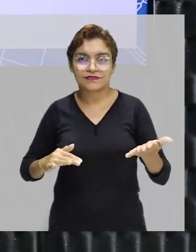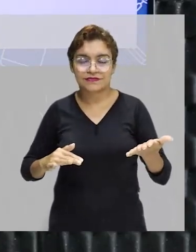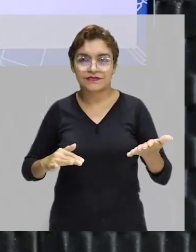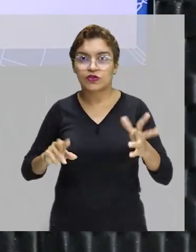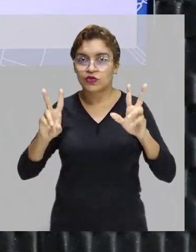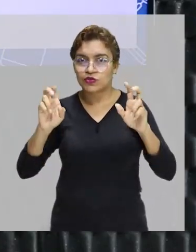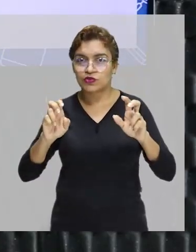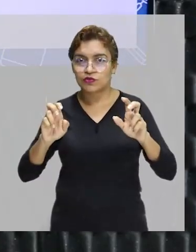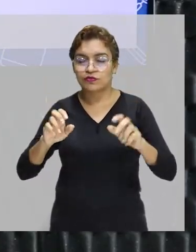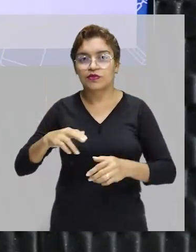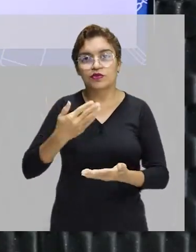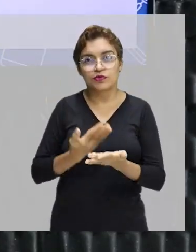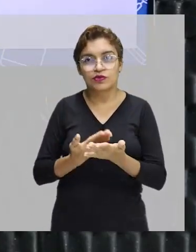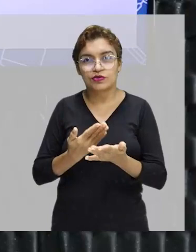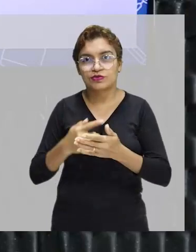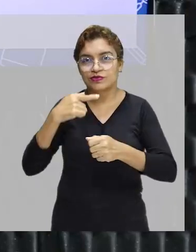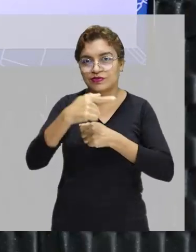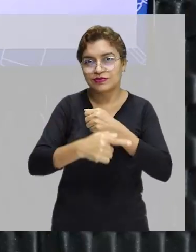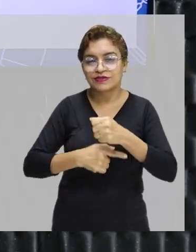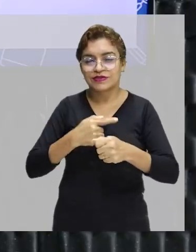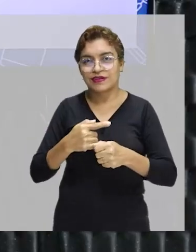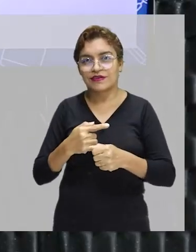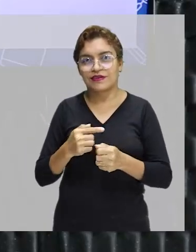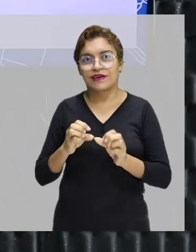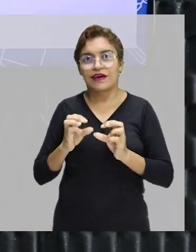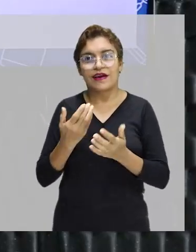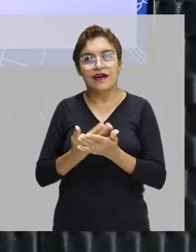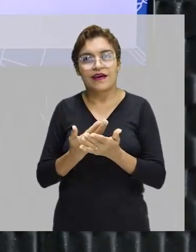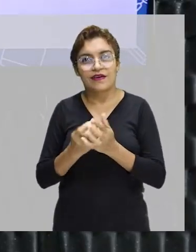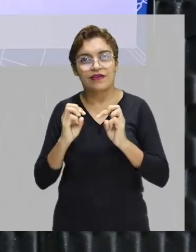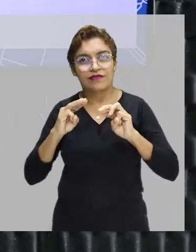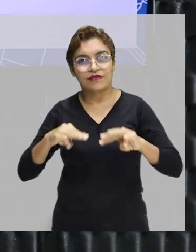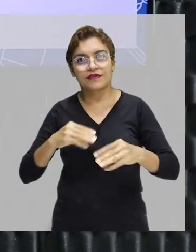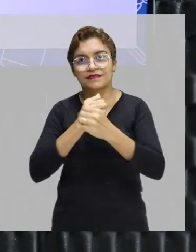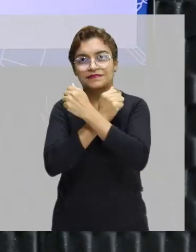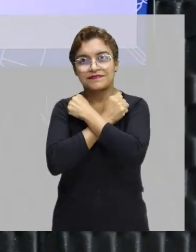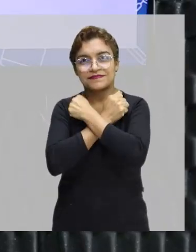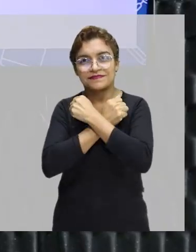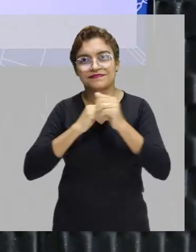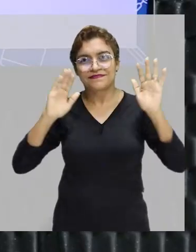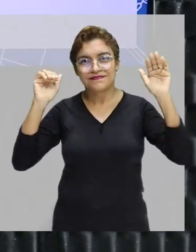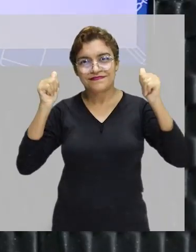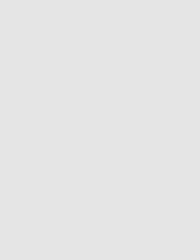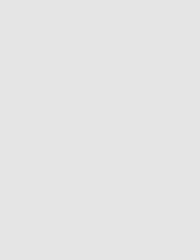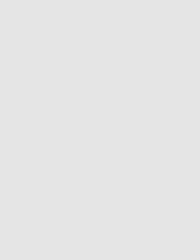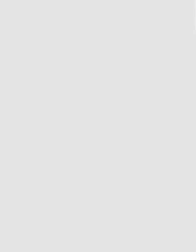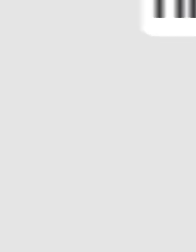atomística. Turminha, ficando por aqui, forte abraço, valeu!